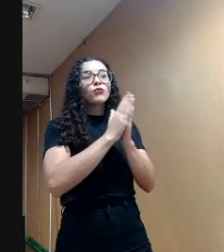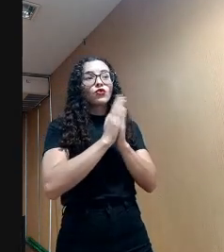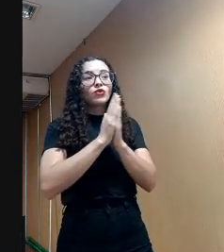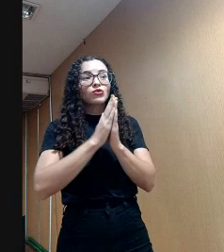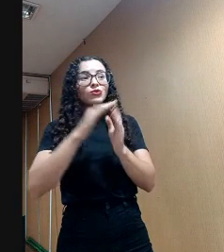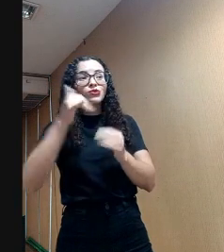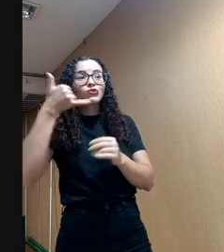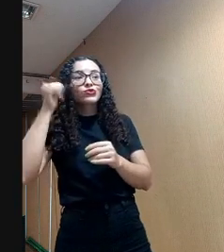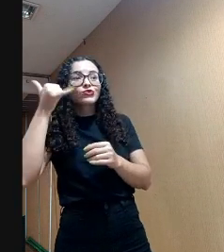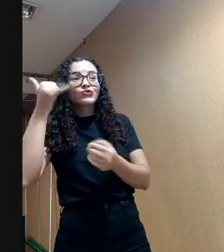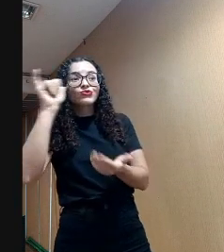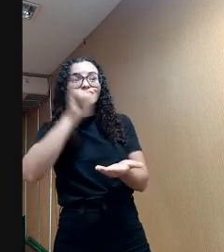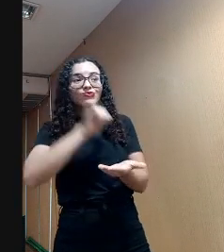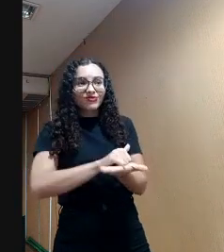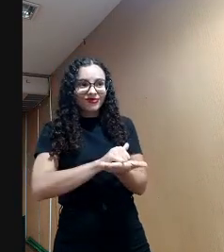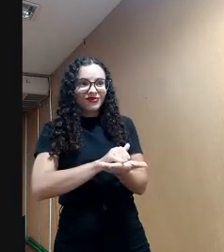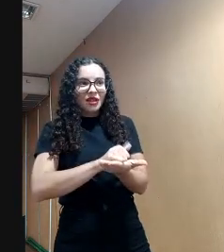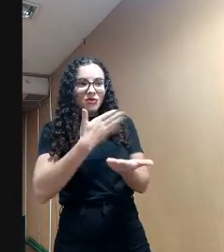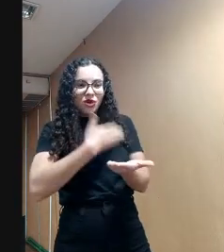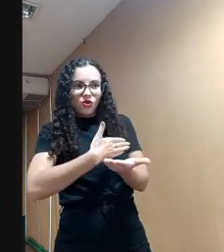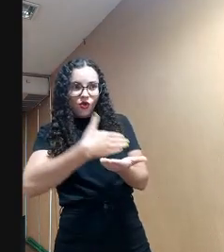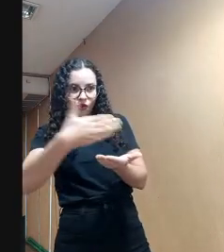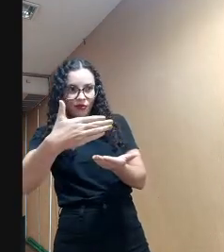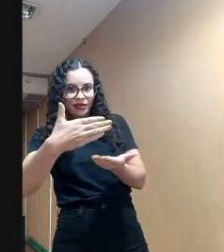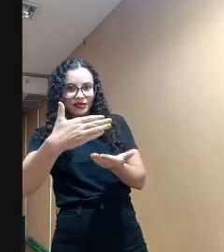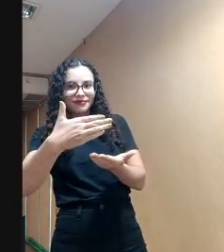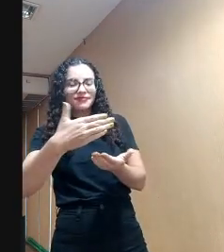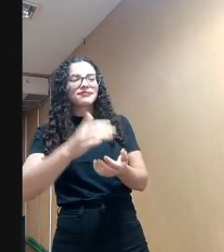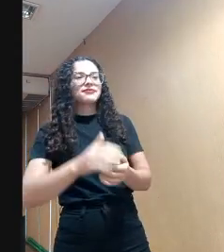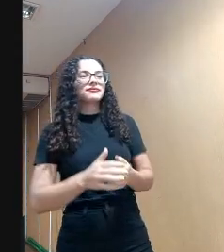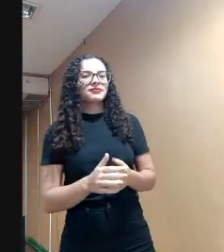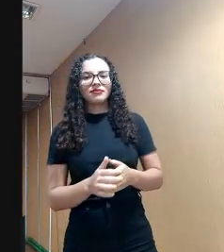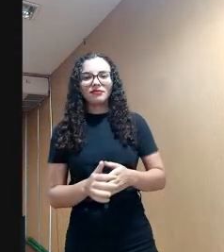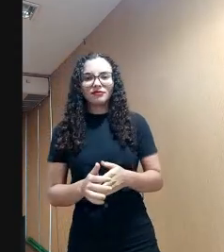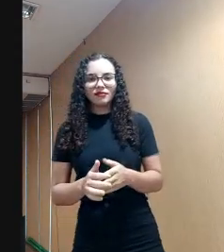seus celulares para darmos início à cerimônia de abertura.